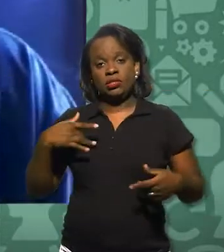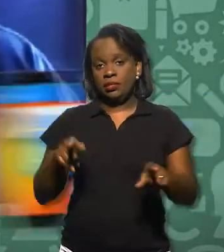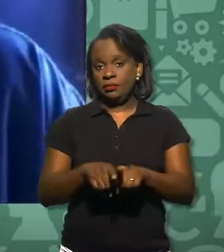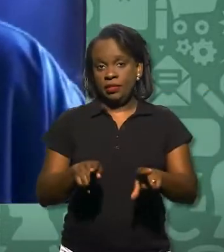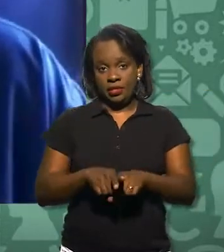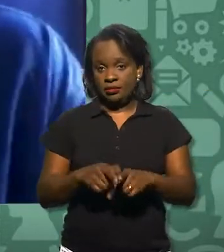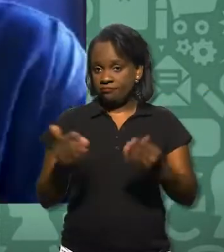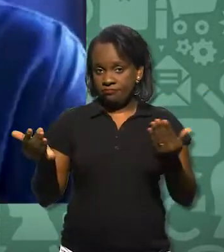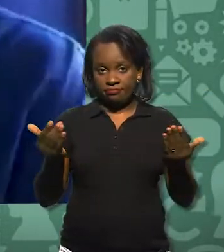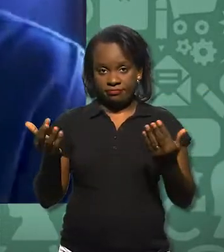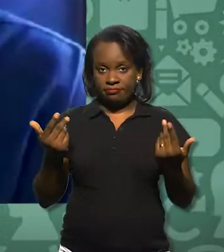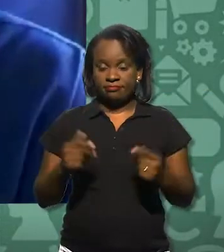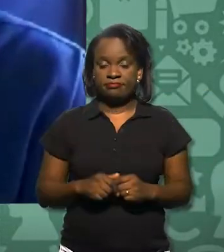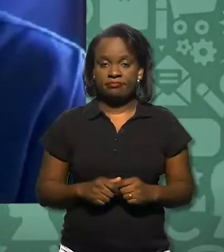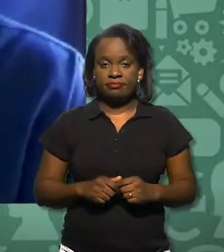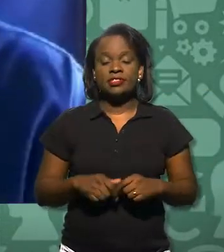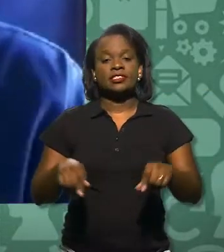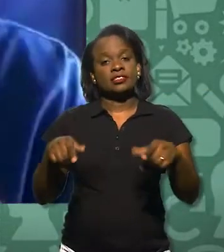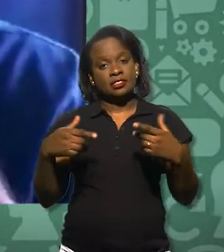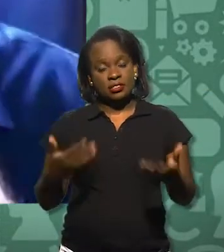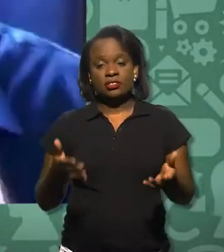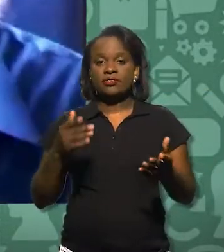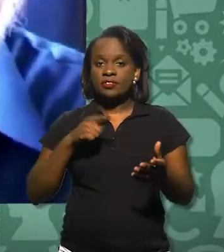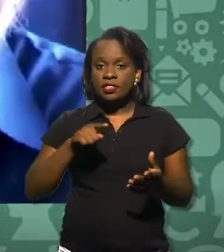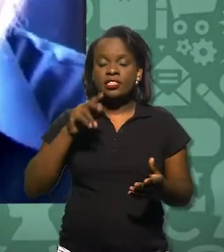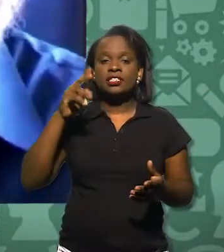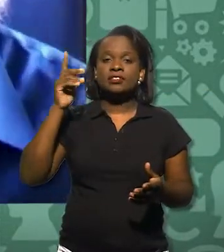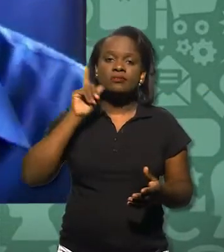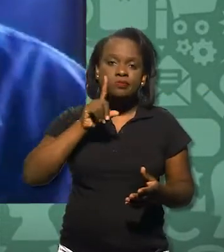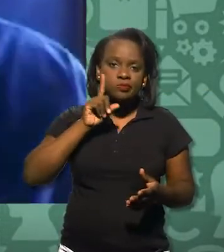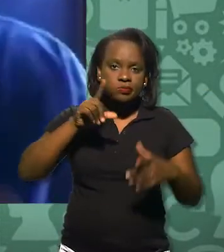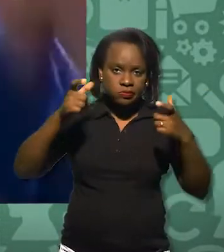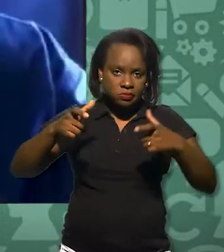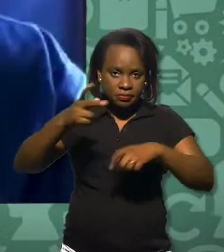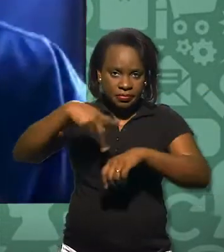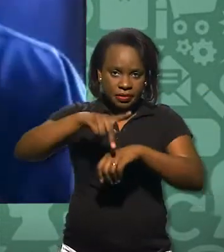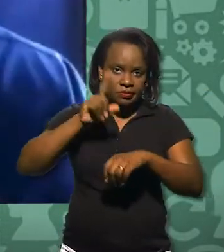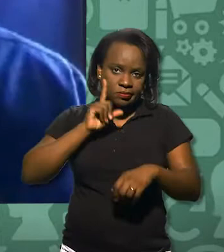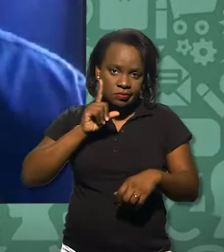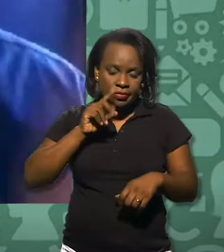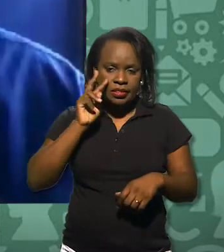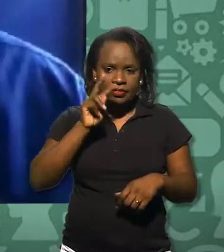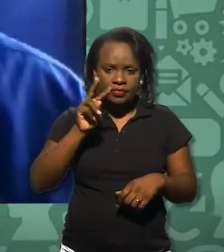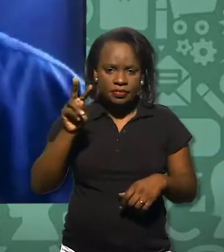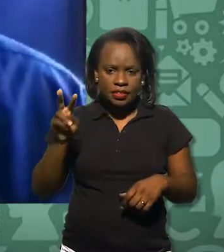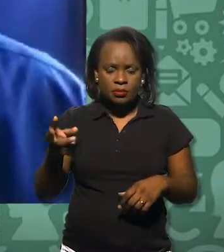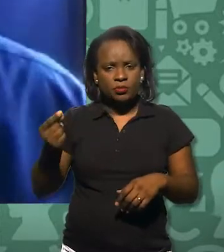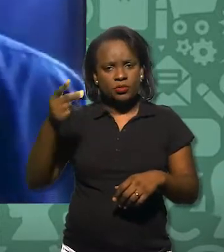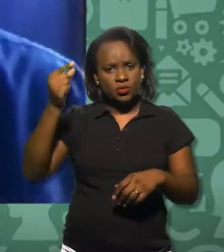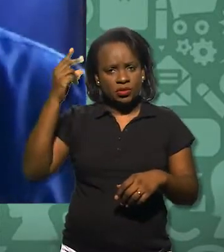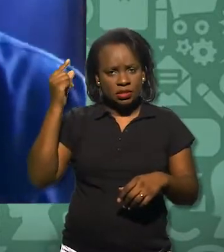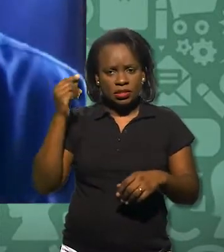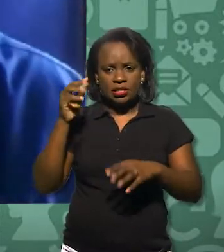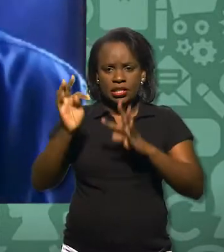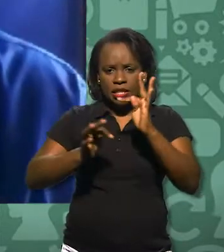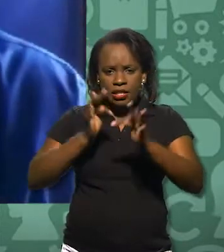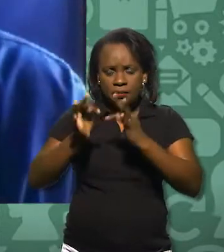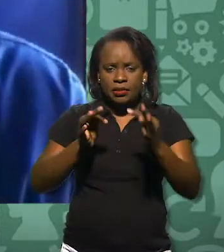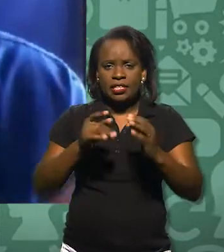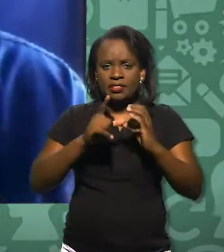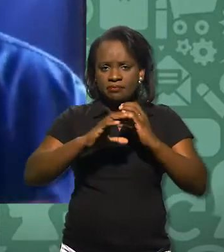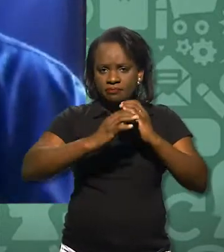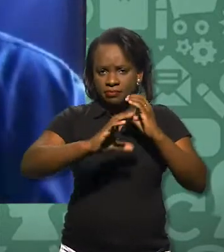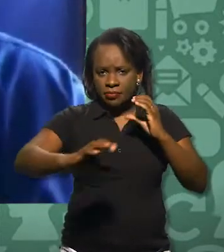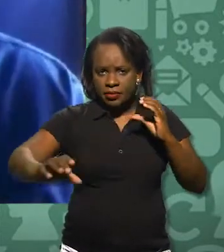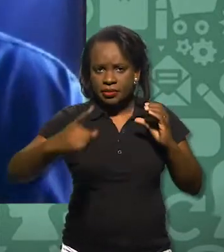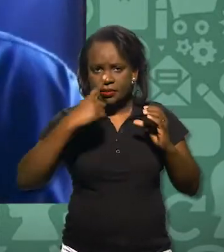saúde, no paralelo. Tanto é que Estados Unidos, quando foram ver, há muitos anos, que o tratamento